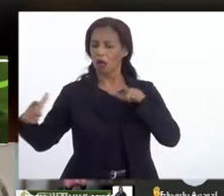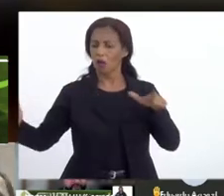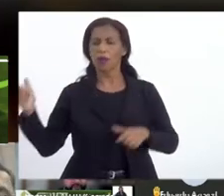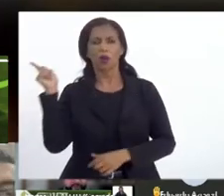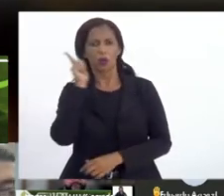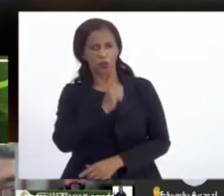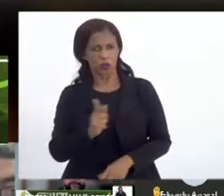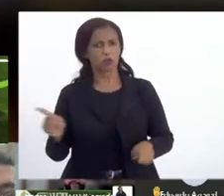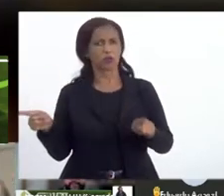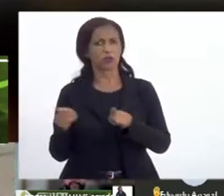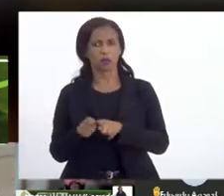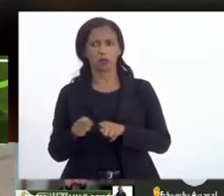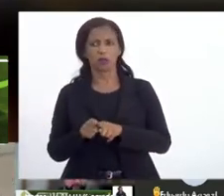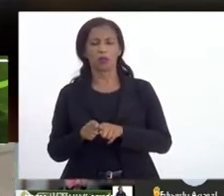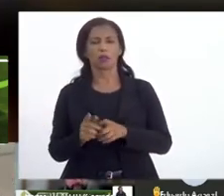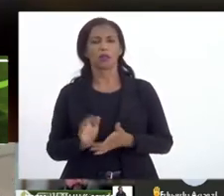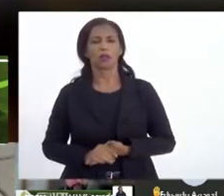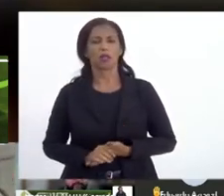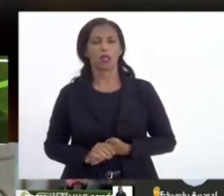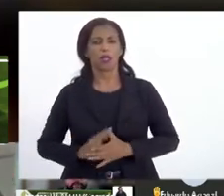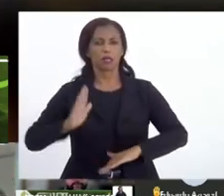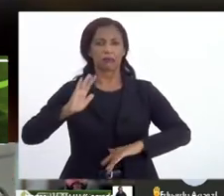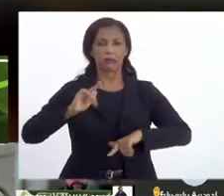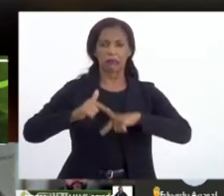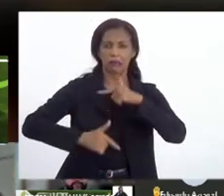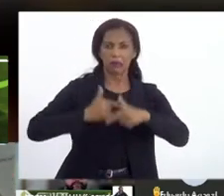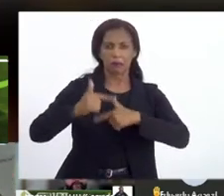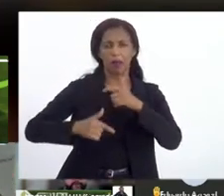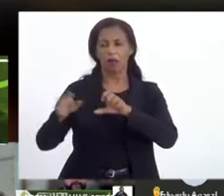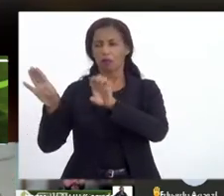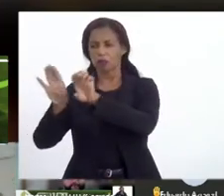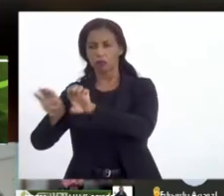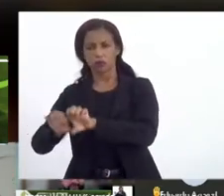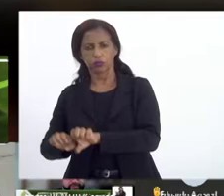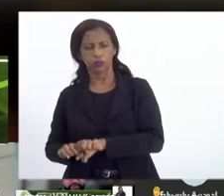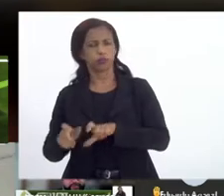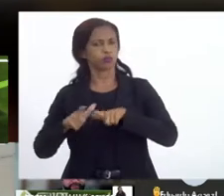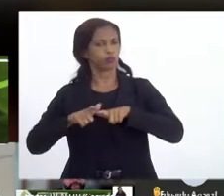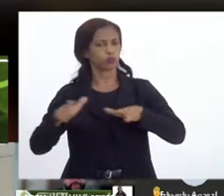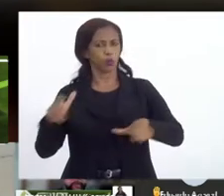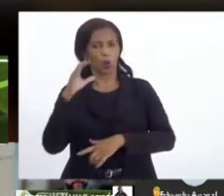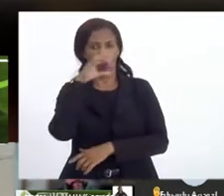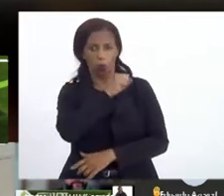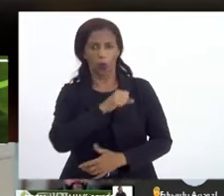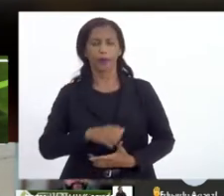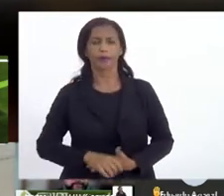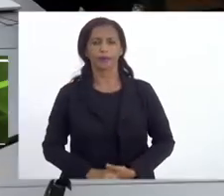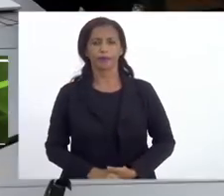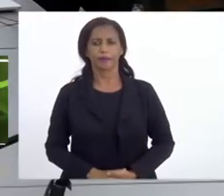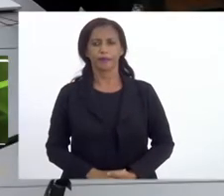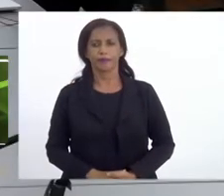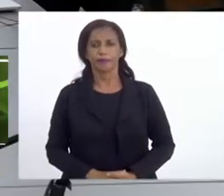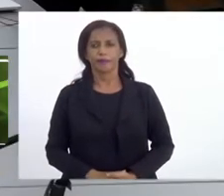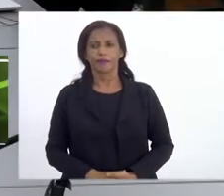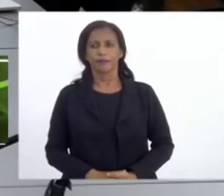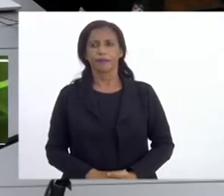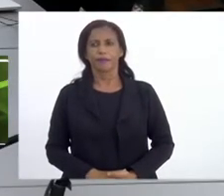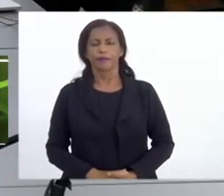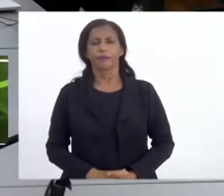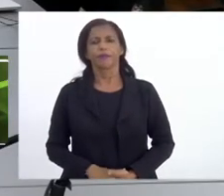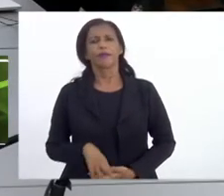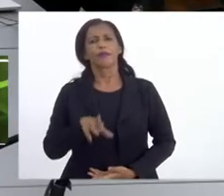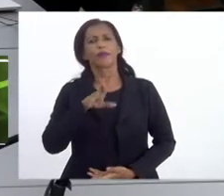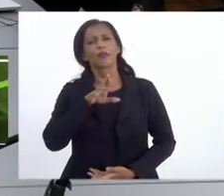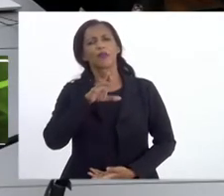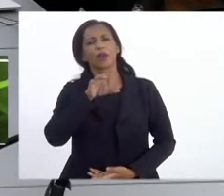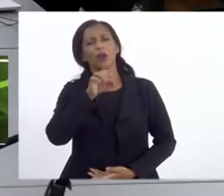consegue expandir em mão de obra e infraestrutura com grande rapidez. Maravilha, né? Rodrigo,